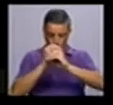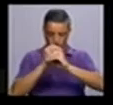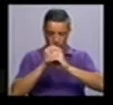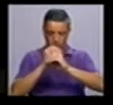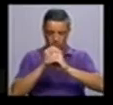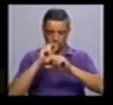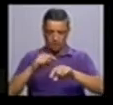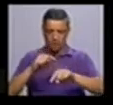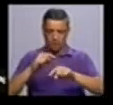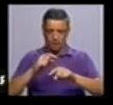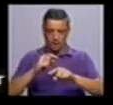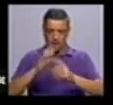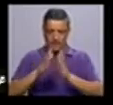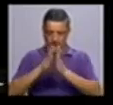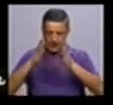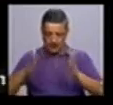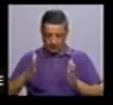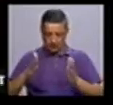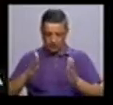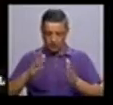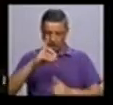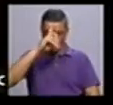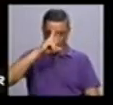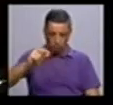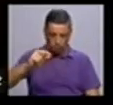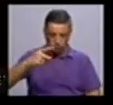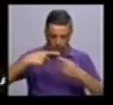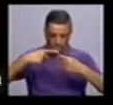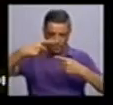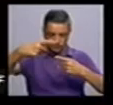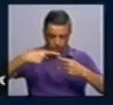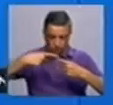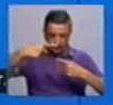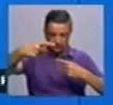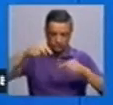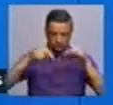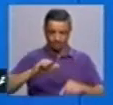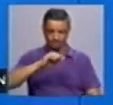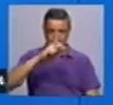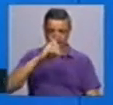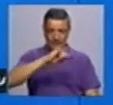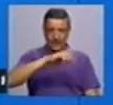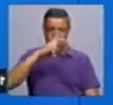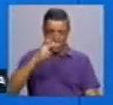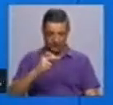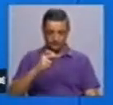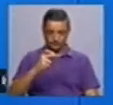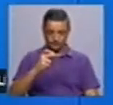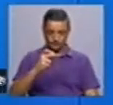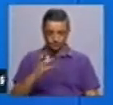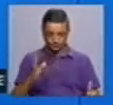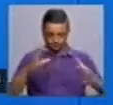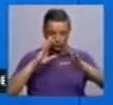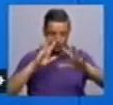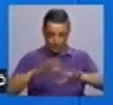momento até o grande telescópio, para medir distâncias a essas estrelas, e é aqui que entra o Gaia. E então, quando se combina o